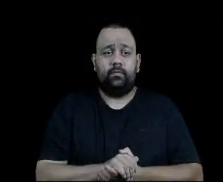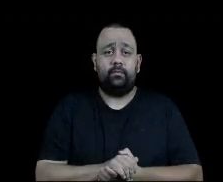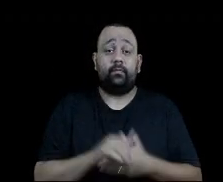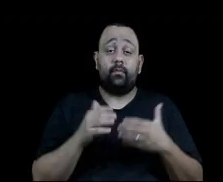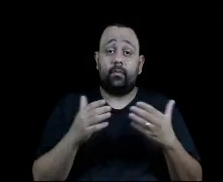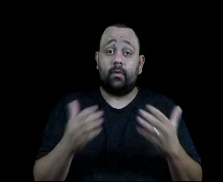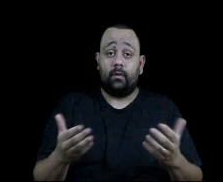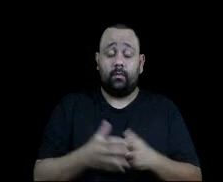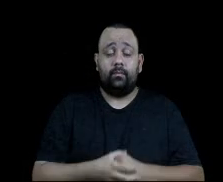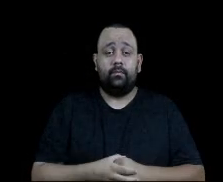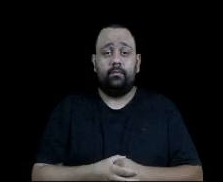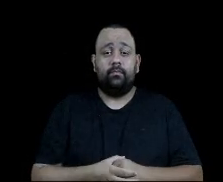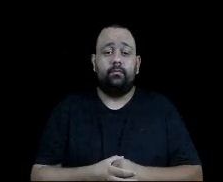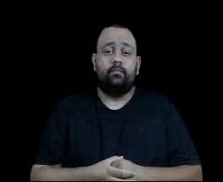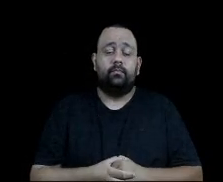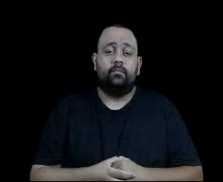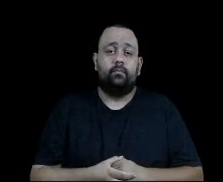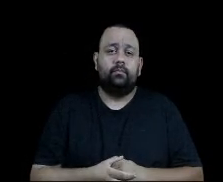173,15%.